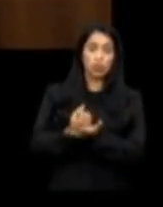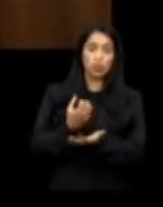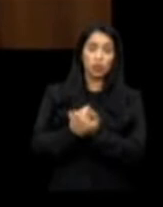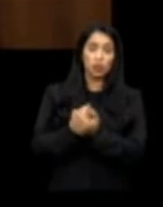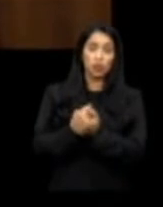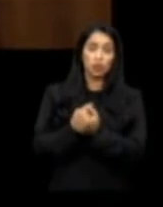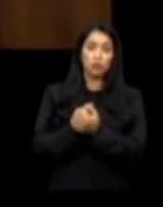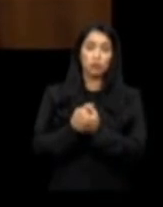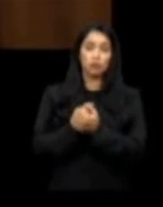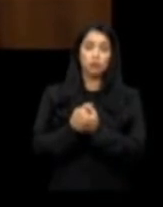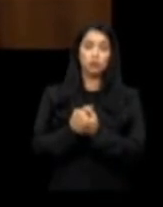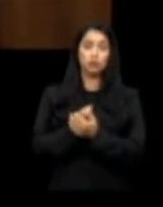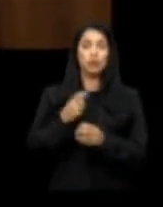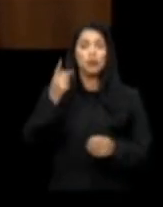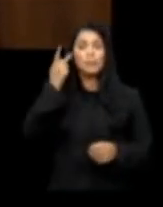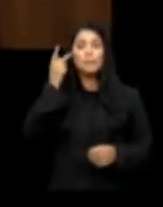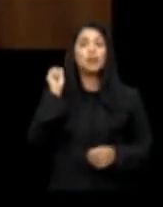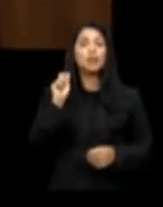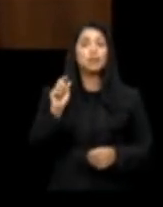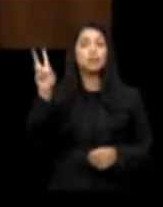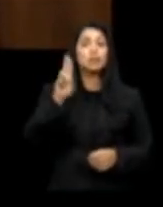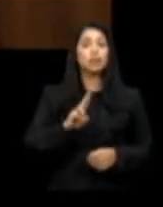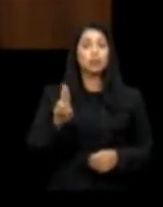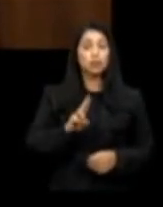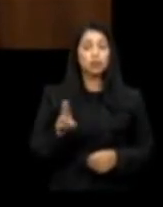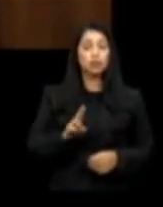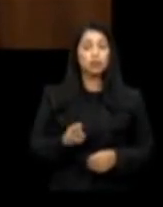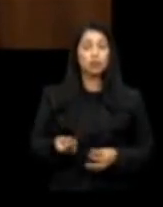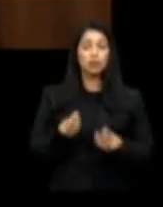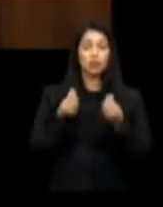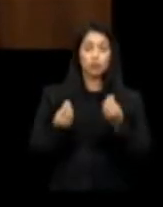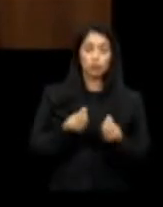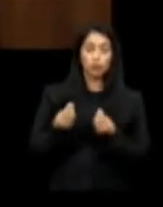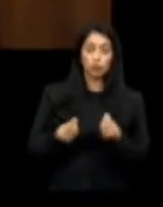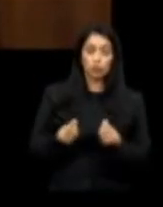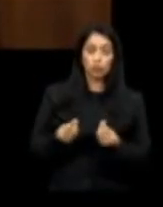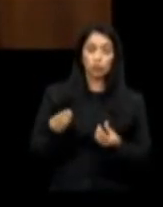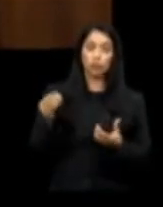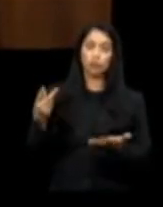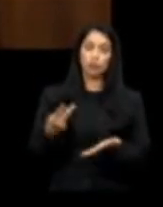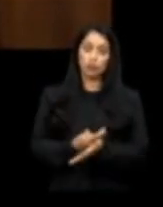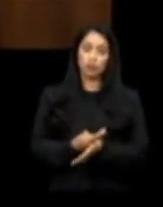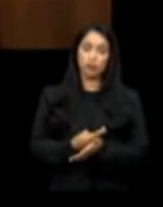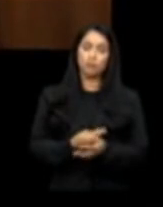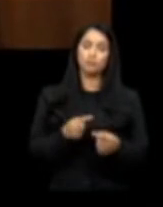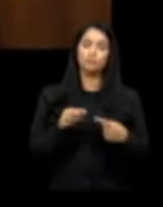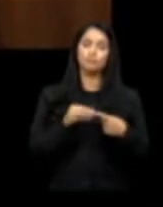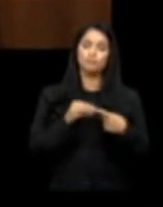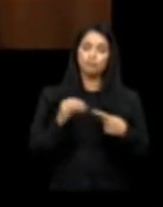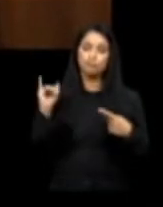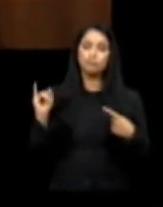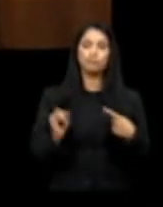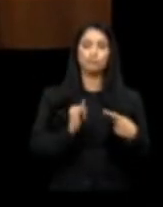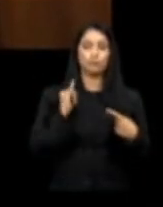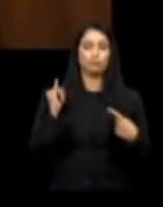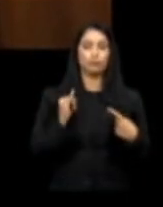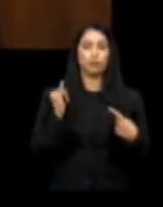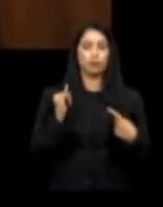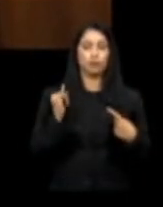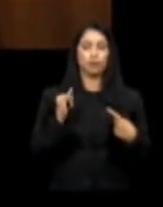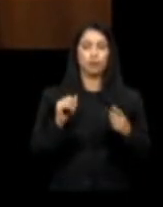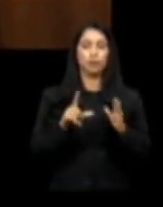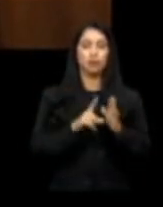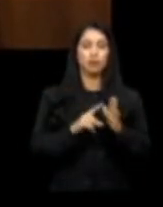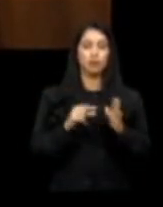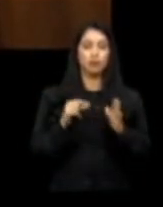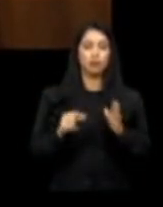as possibilidades e finalidades de seu processamento. E aqui é um ponto crucial. Bem